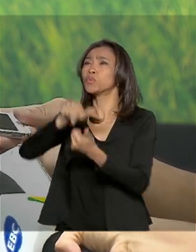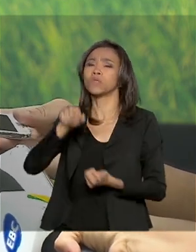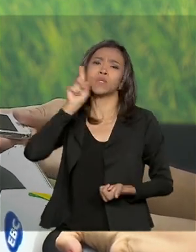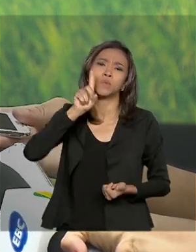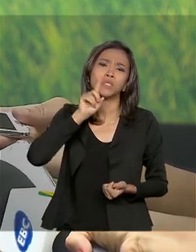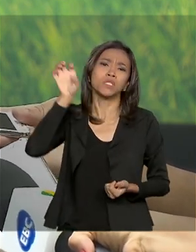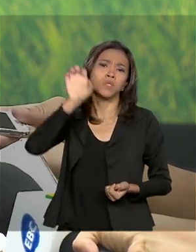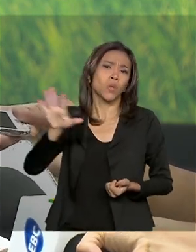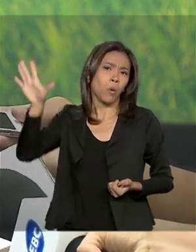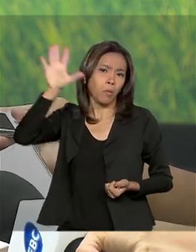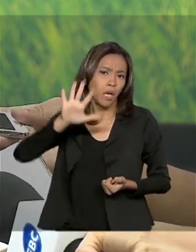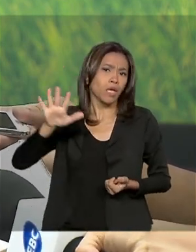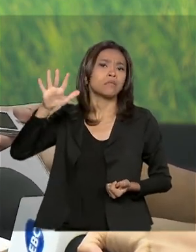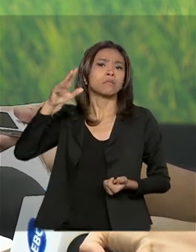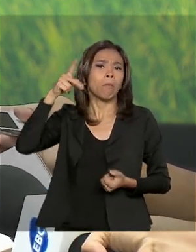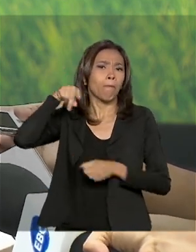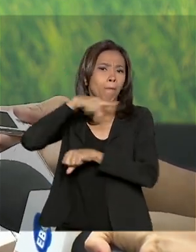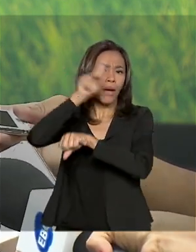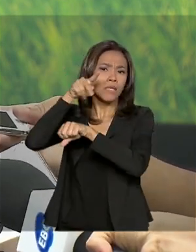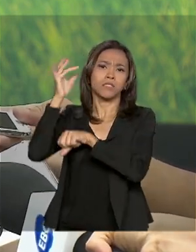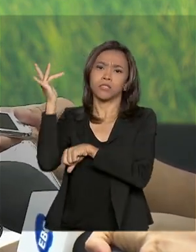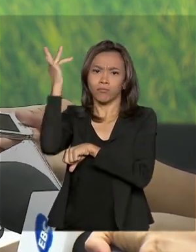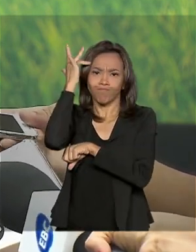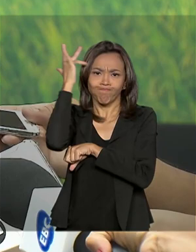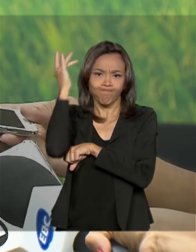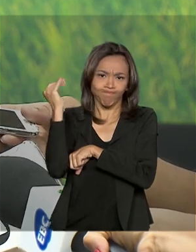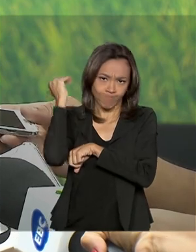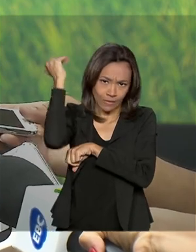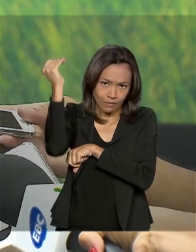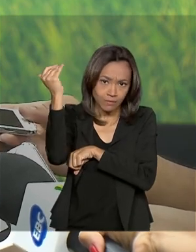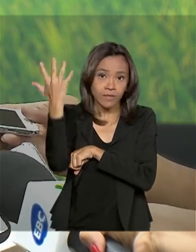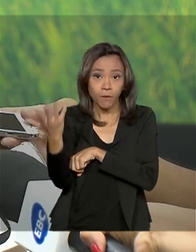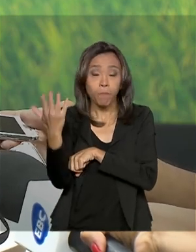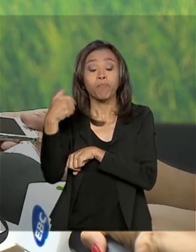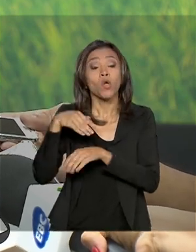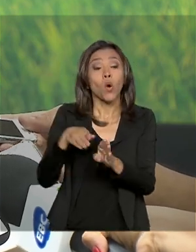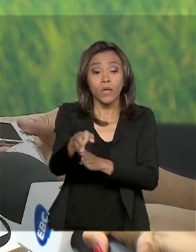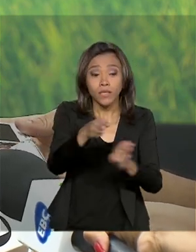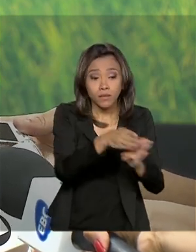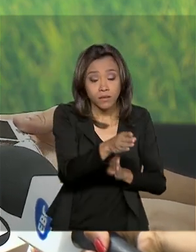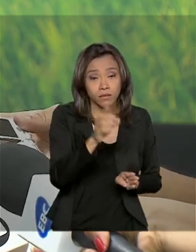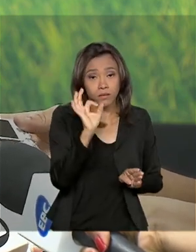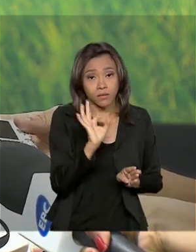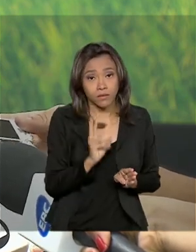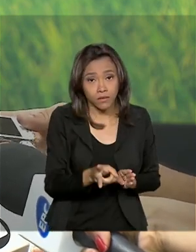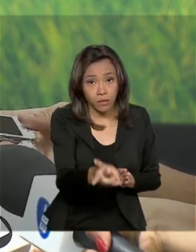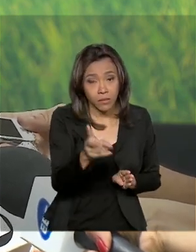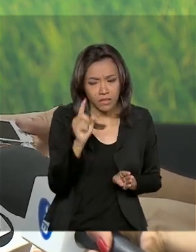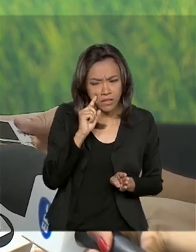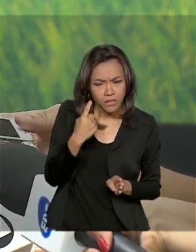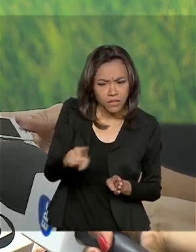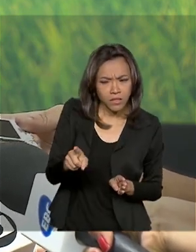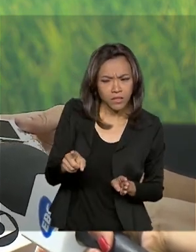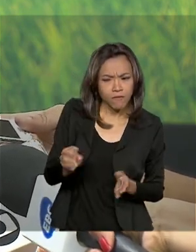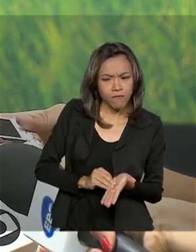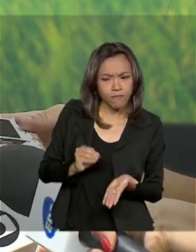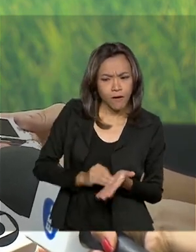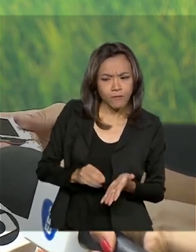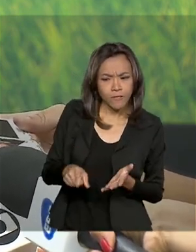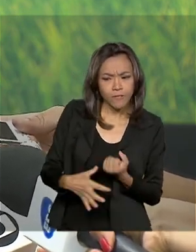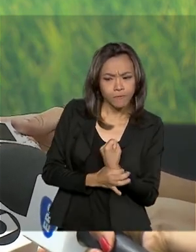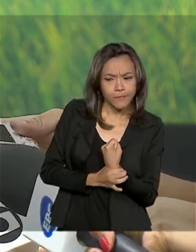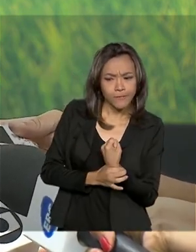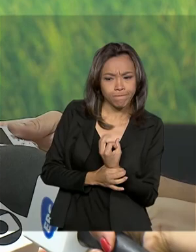principalmente, que são países desenvolvidos. O que a gente recomenda é que sempre o produto rastreado apresentou uma maior segurança e que seja